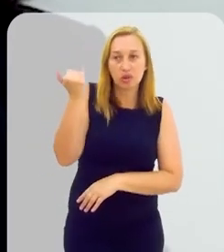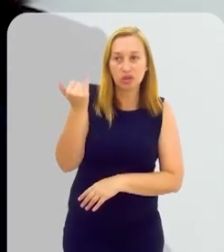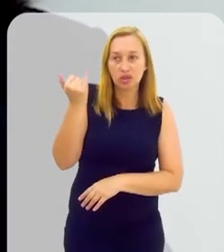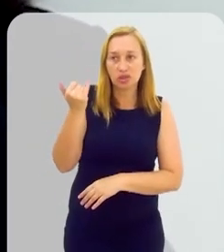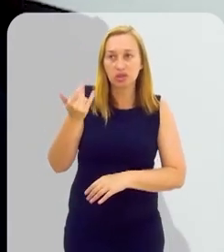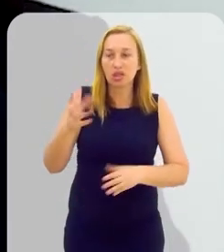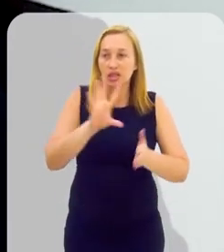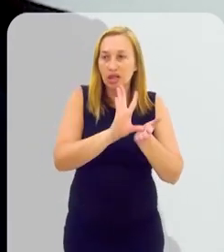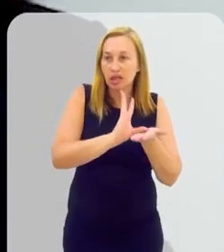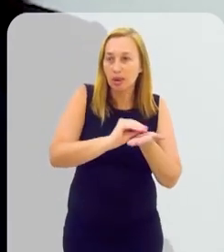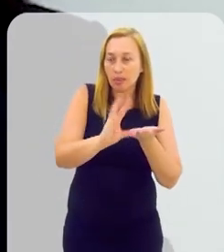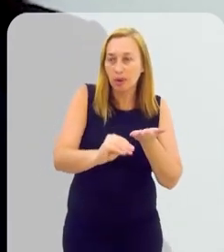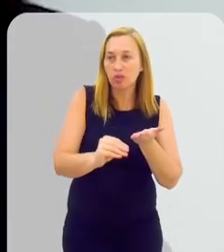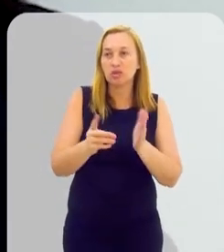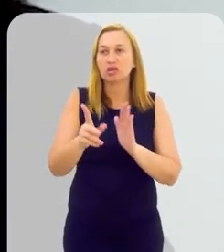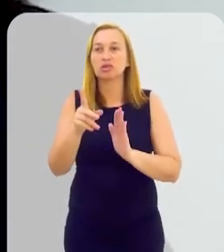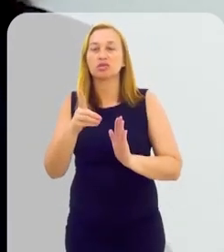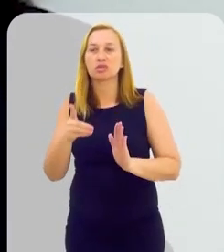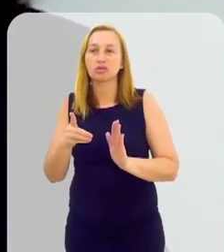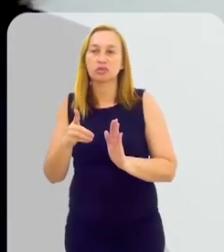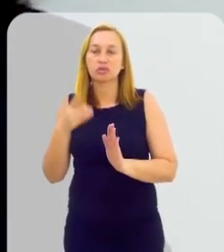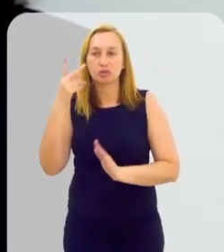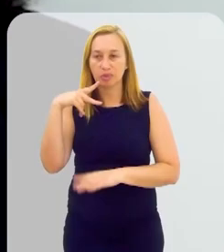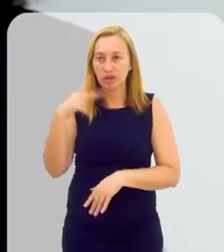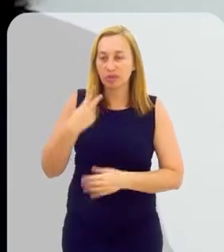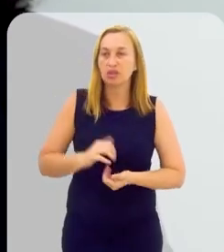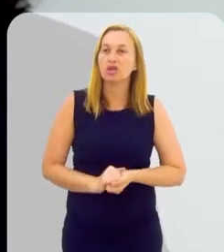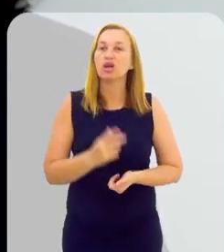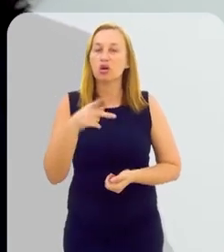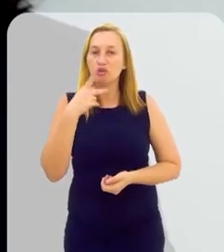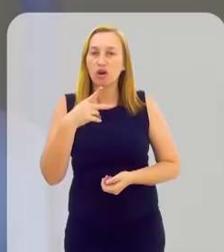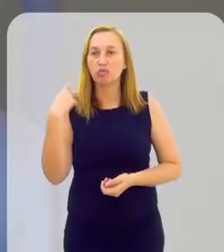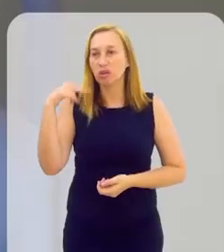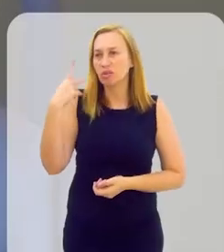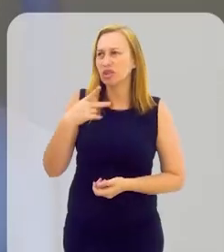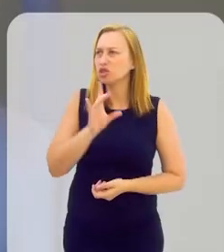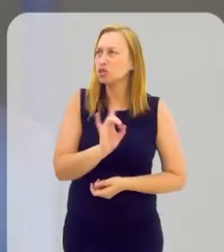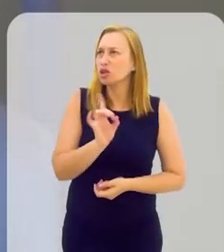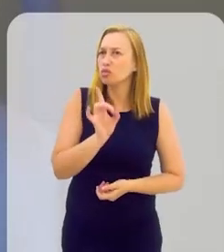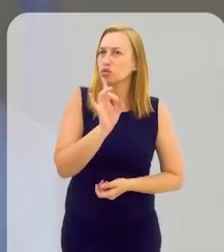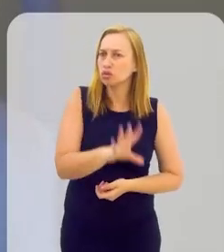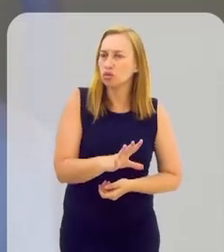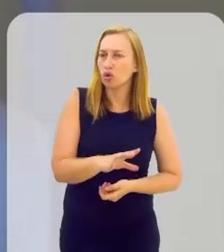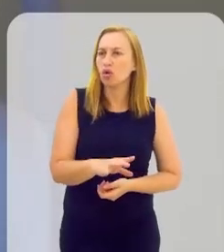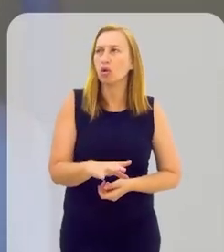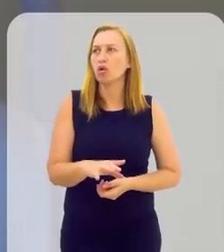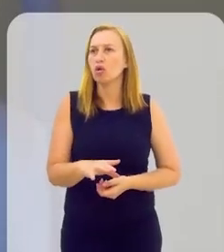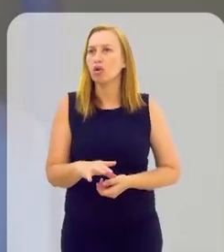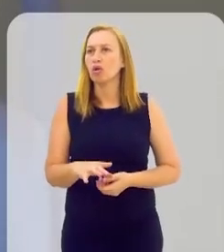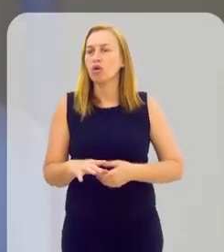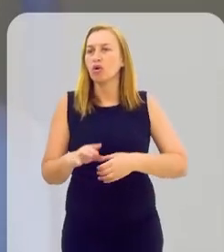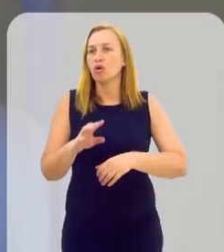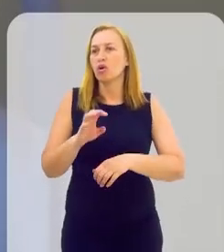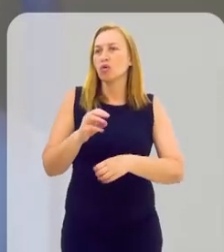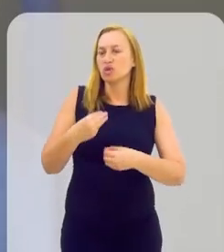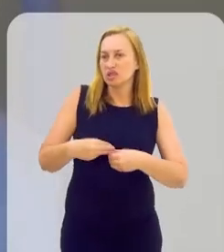hospedagem e alimentação são importantes de estarem na pauta do parlamento? Eu diria que nós vamos botar assim, o Parlamento não